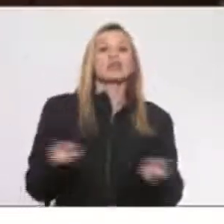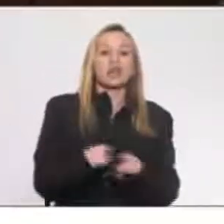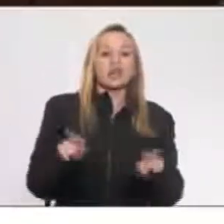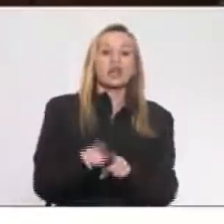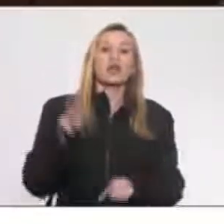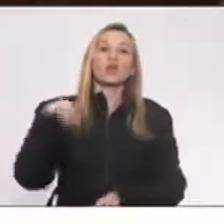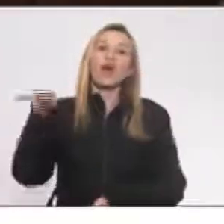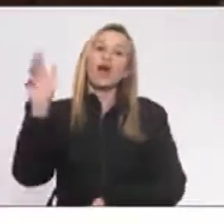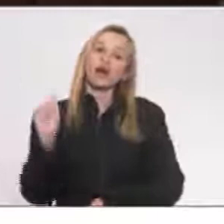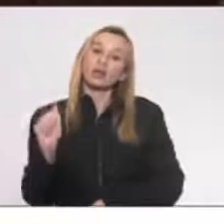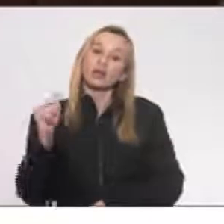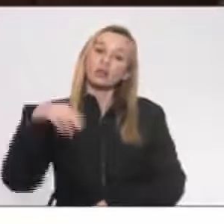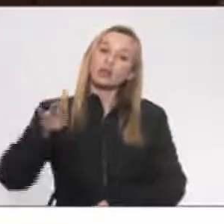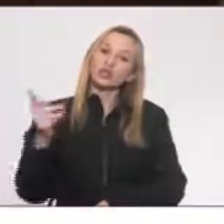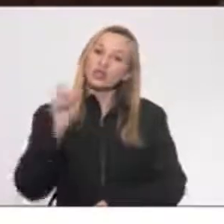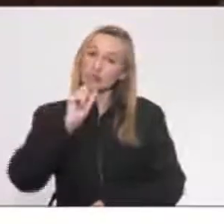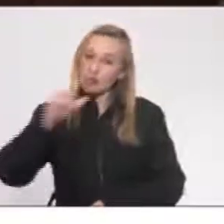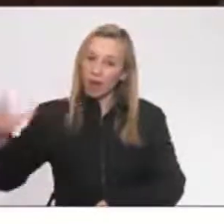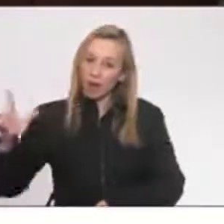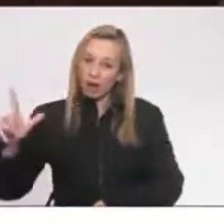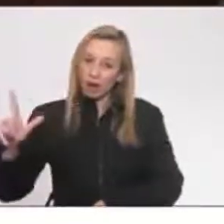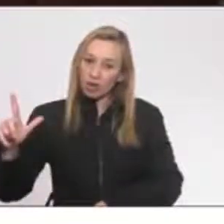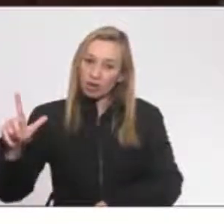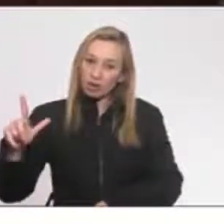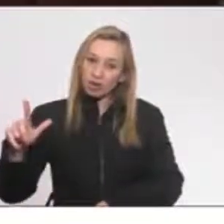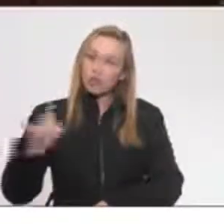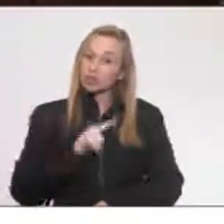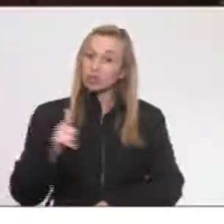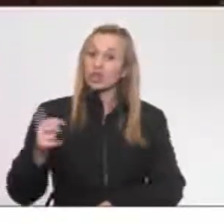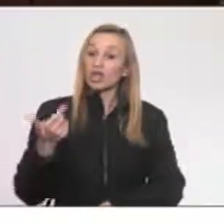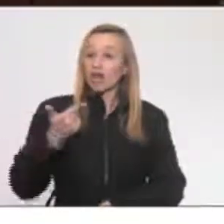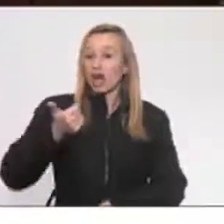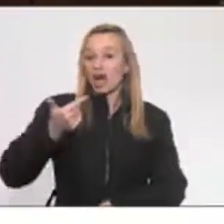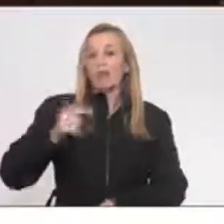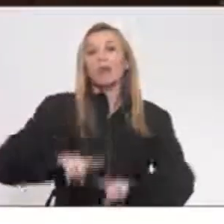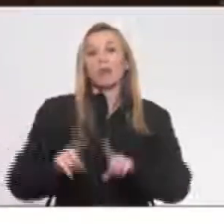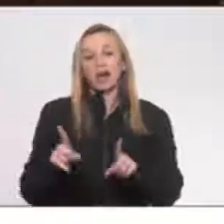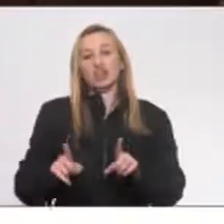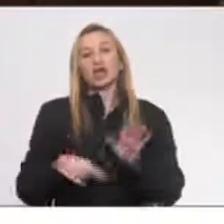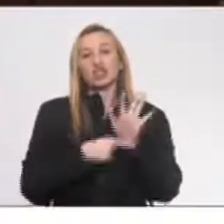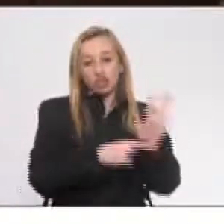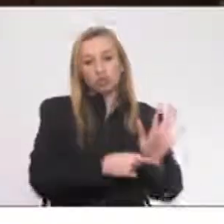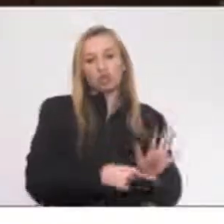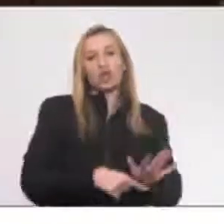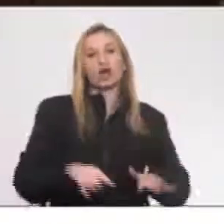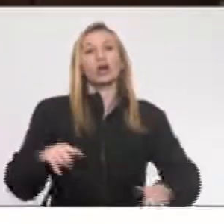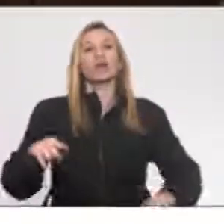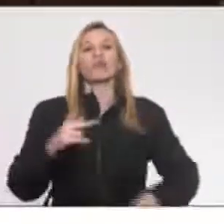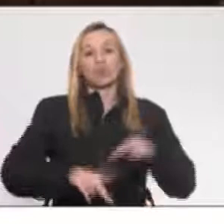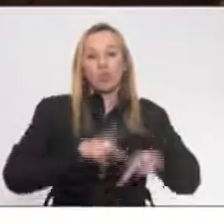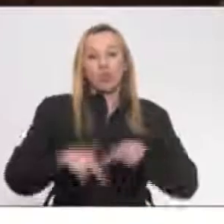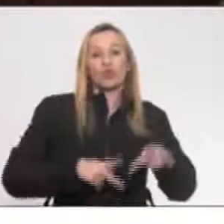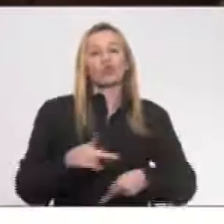municipais, infelizmente desarmadas, mas que exercem um grande serviço para a população. E